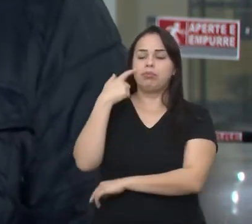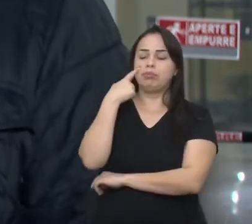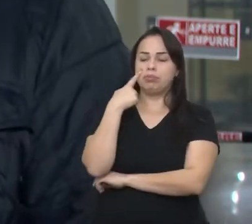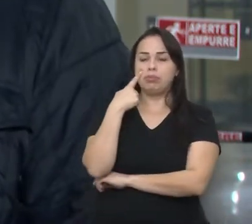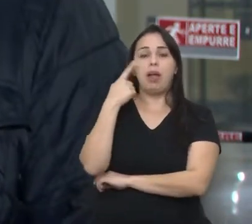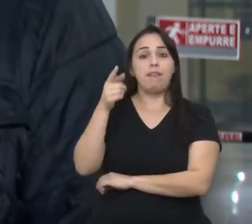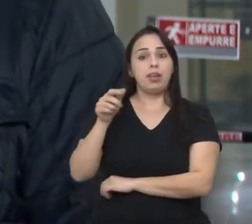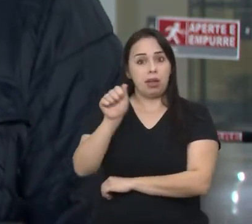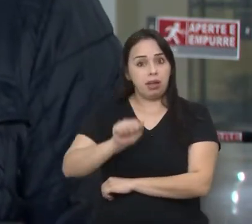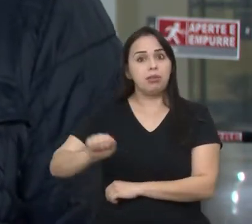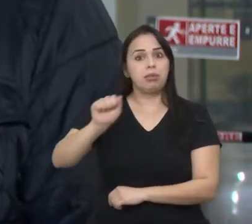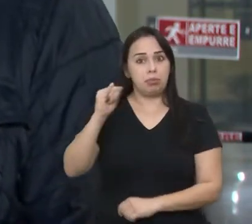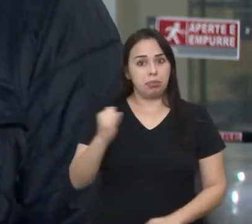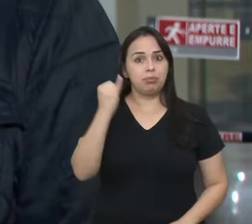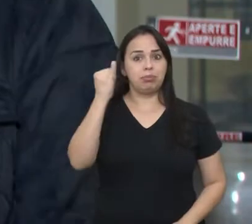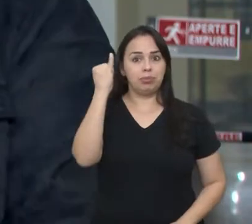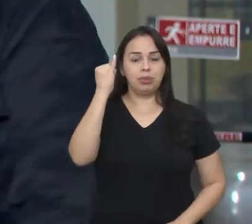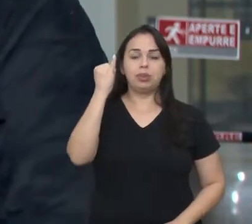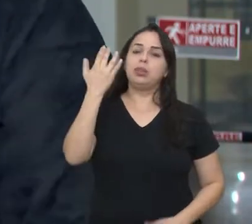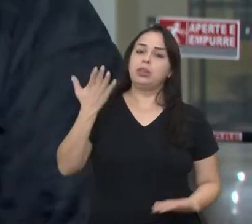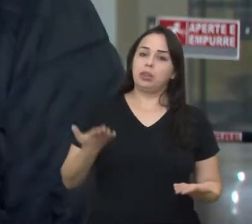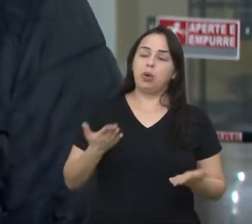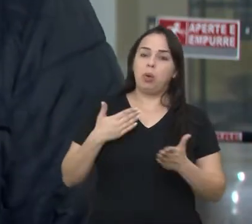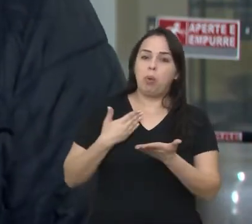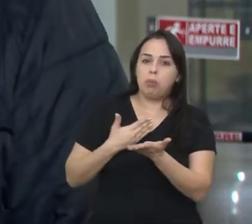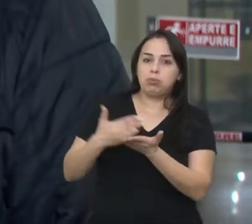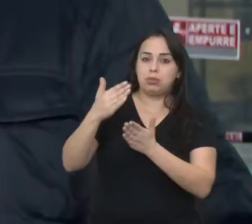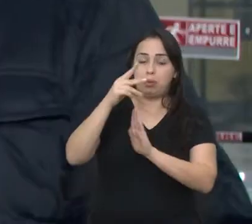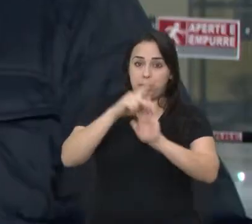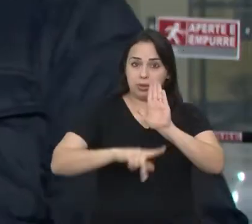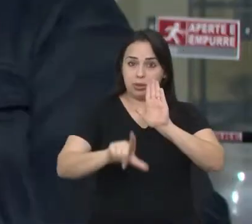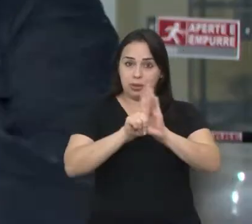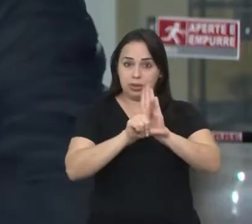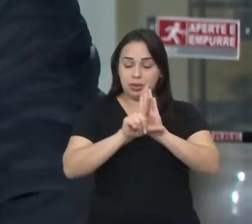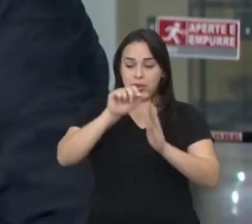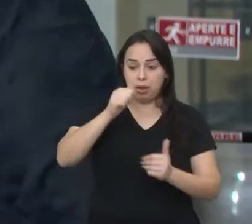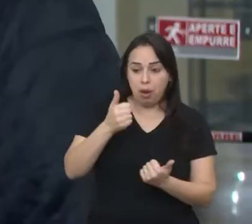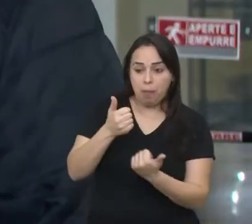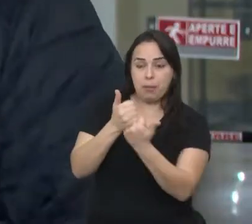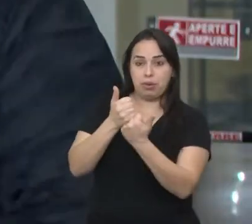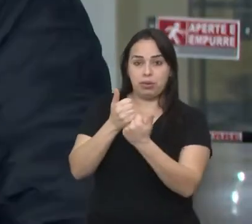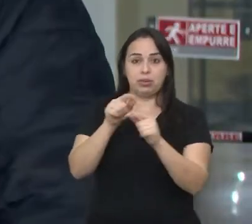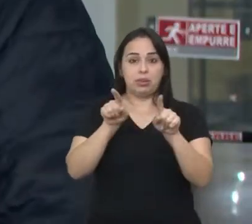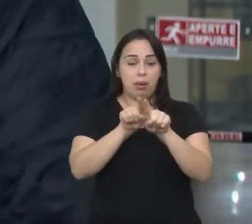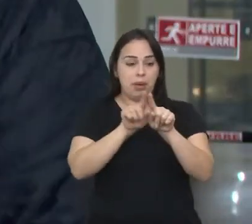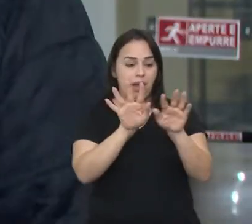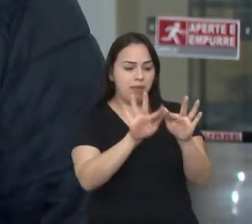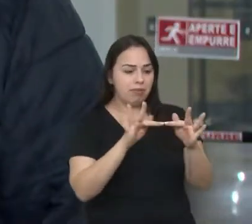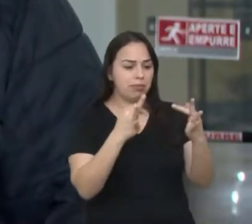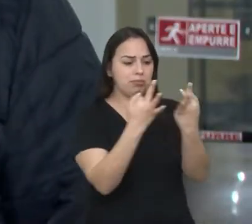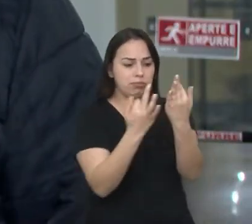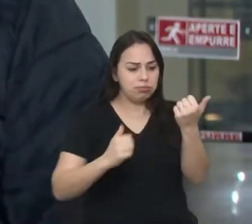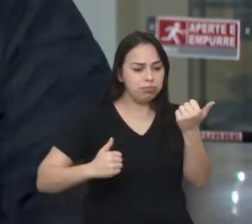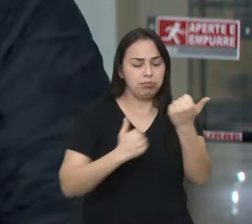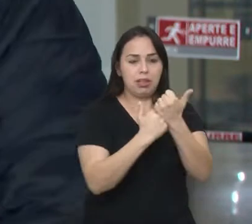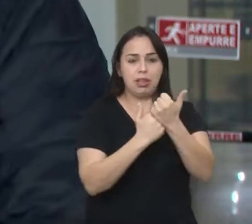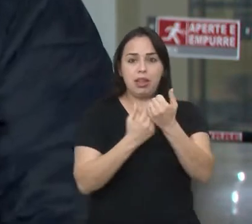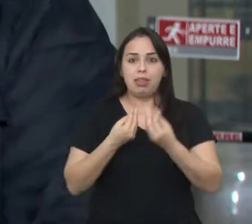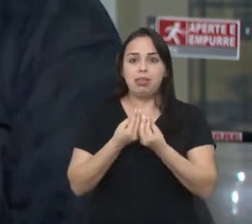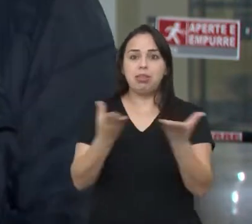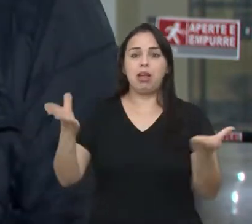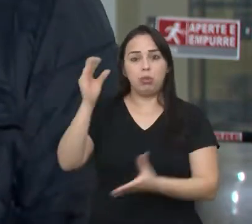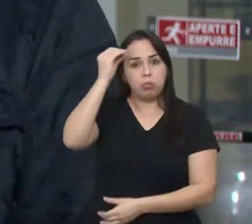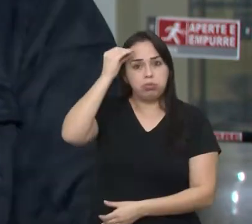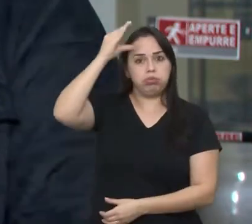desta associação, nós resolvemos entrar então com esse projeto de lei. É um apoio às famílias, é incentivo, nós estamos trazendo